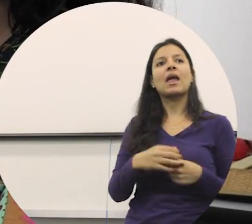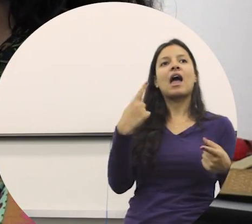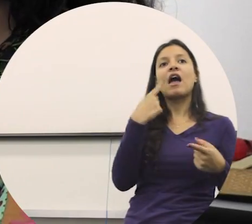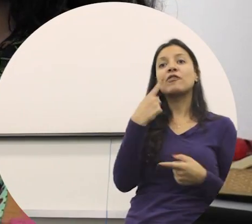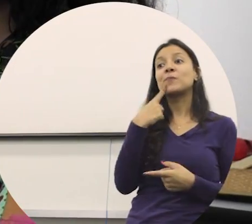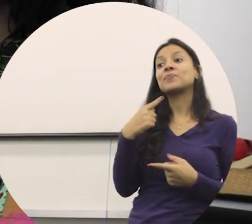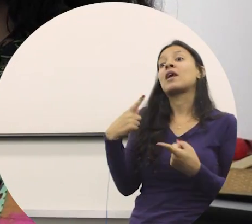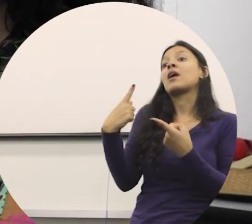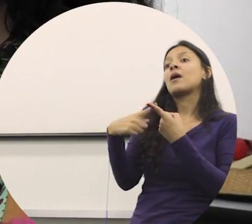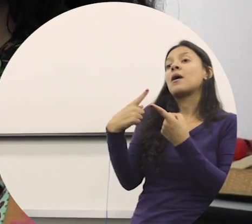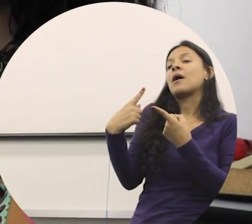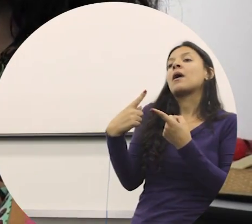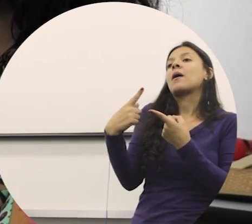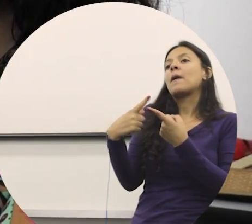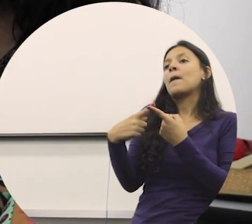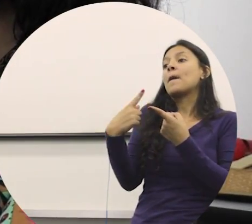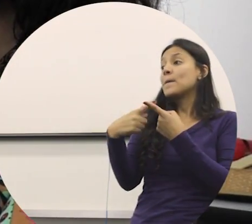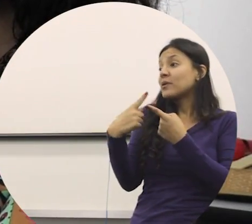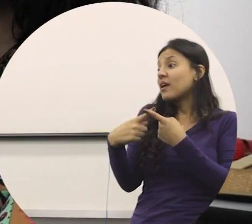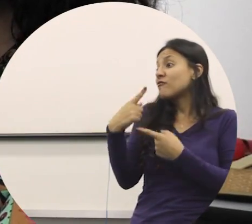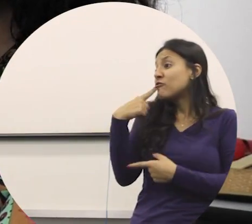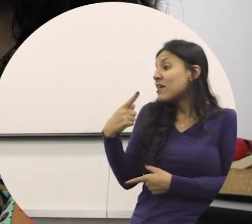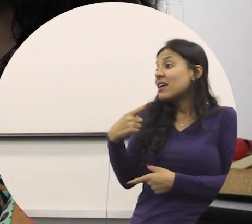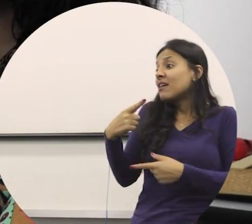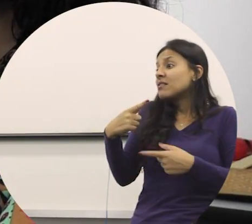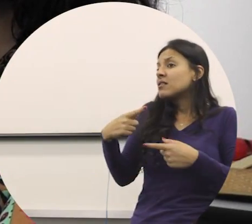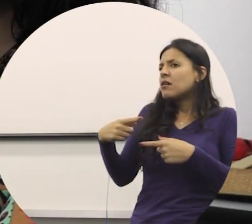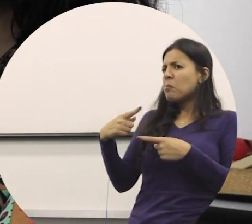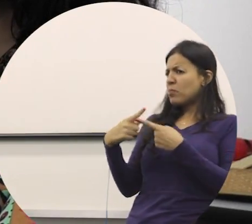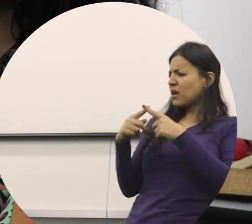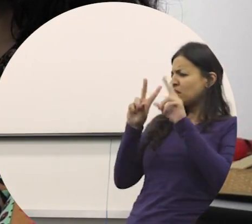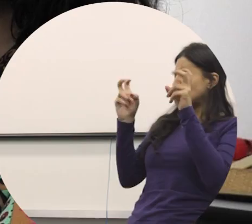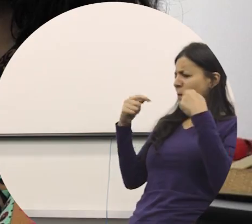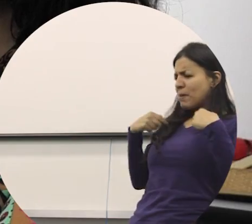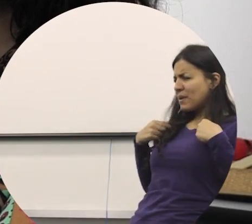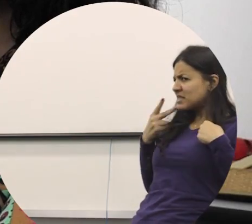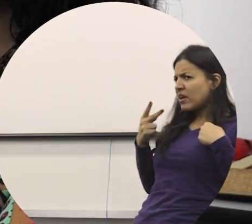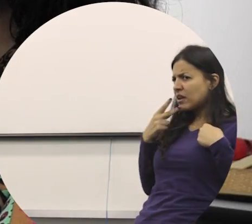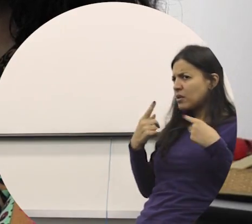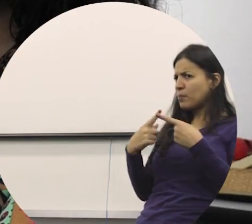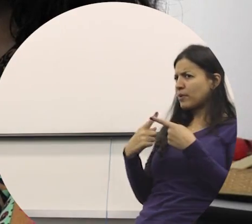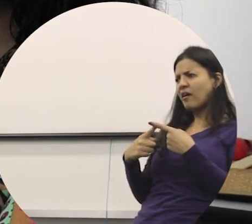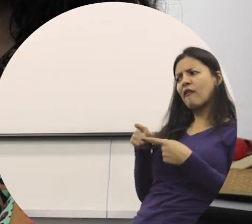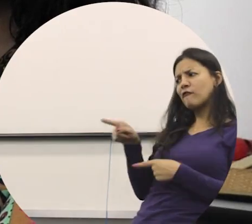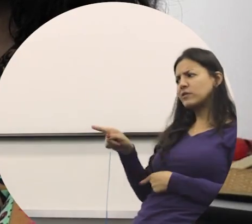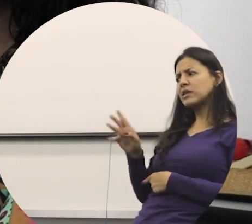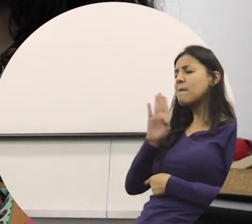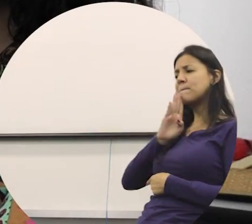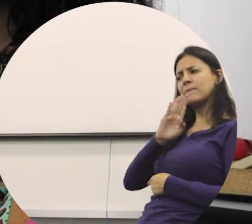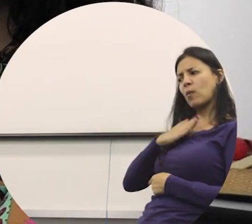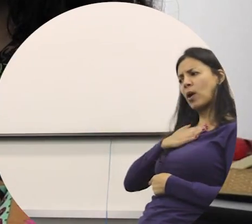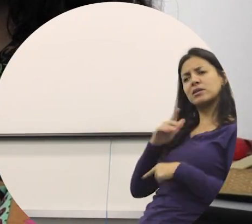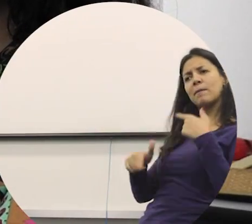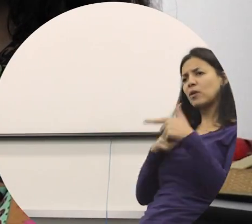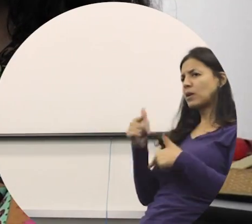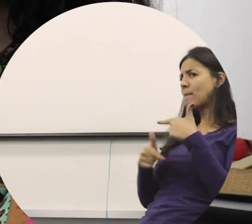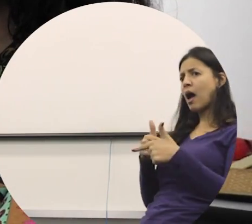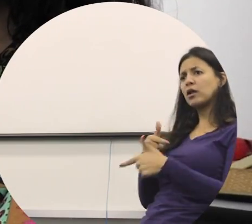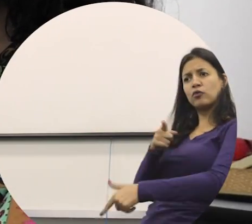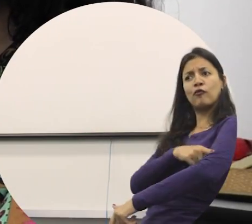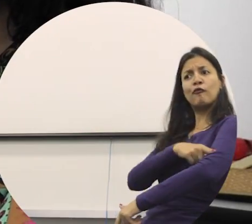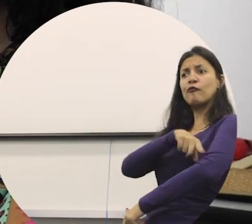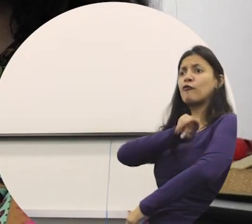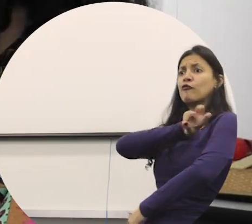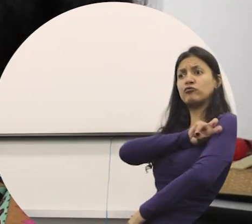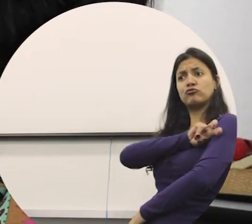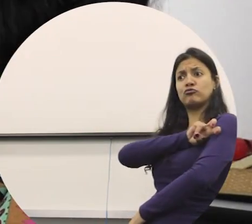escola. E aí eu não entendi o que você está dizendo em relação a mim, porque o que eu percebi de você é um desconhecimento em relação ao meu trabalho e do fundo